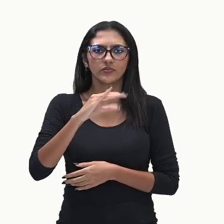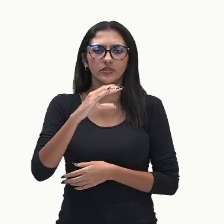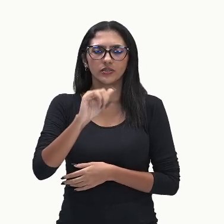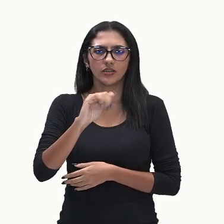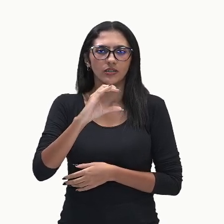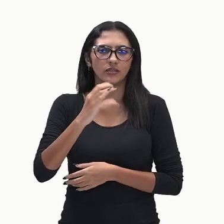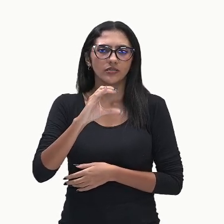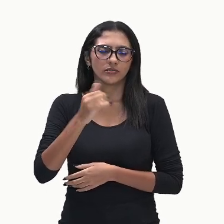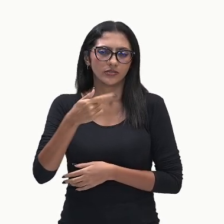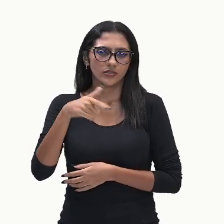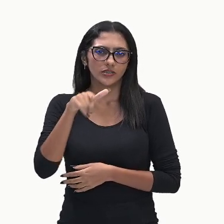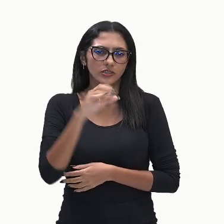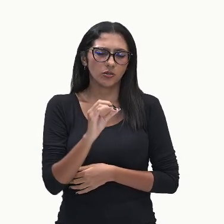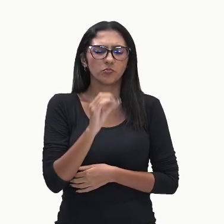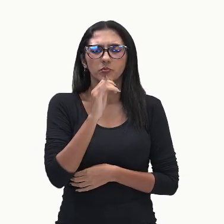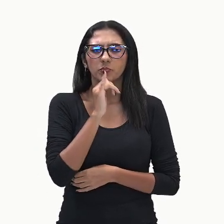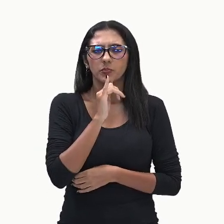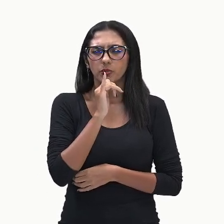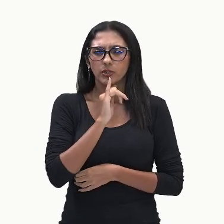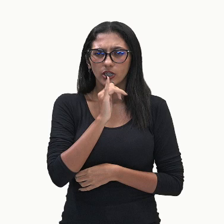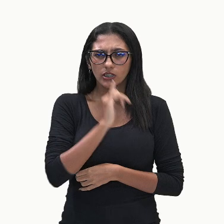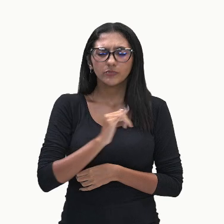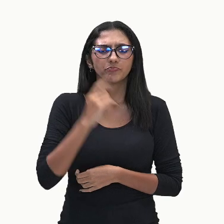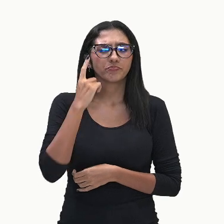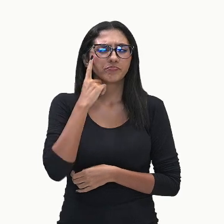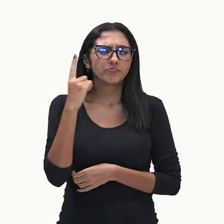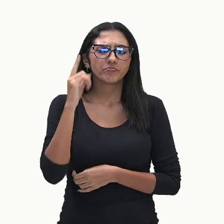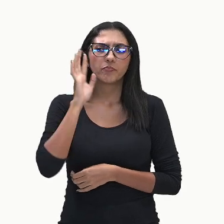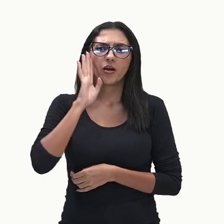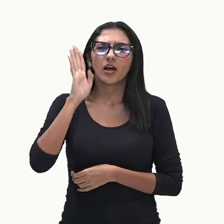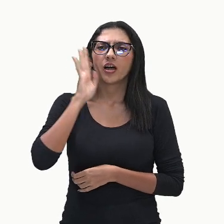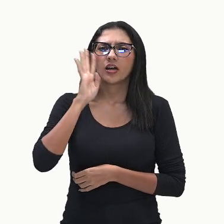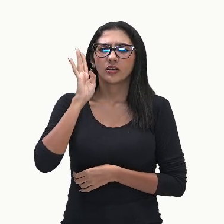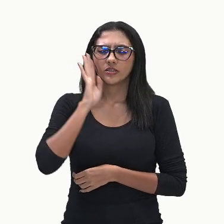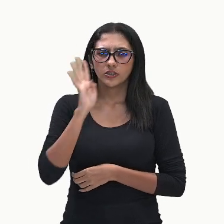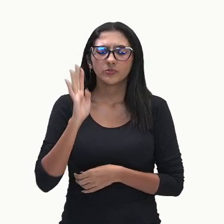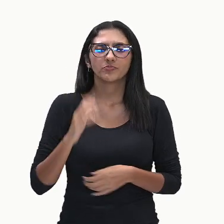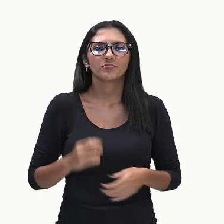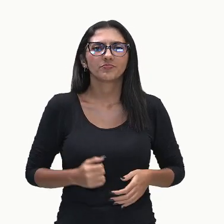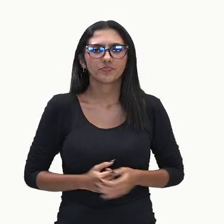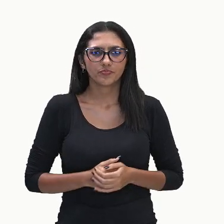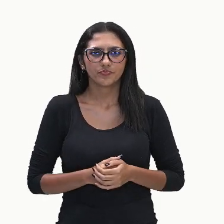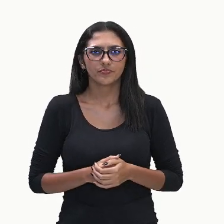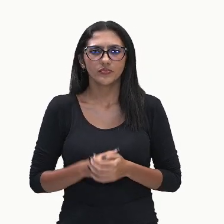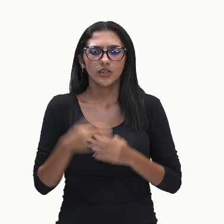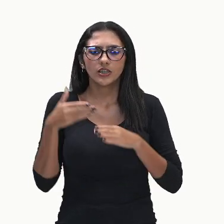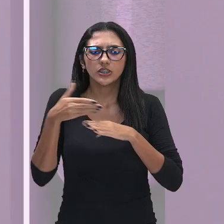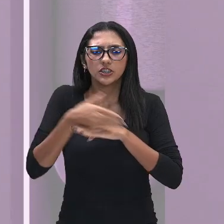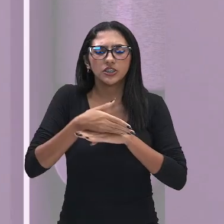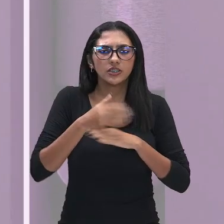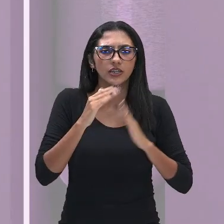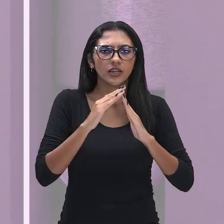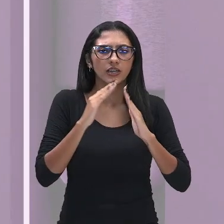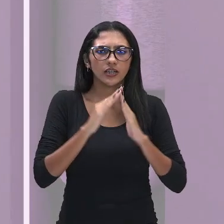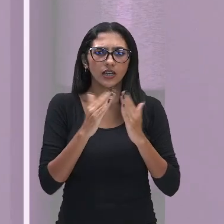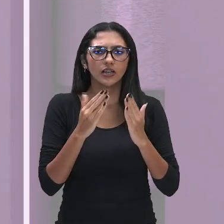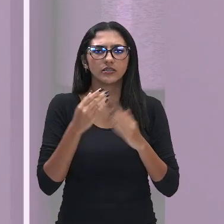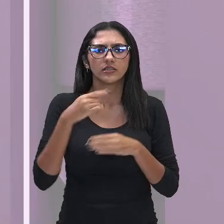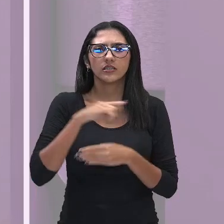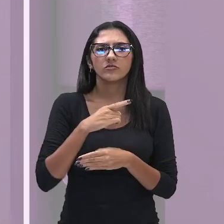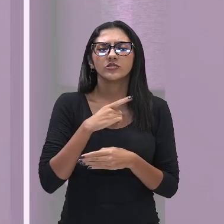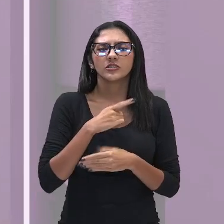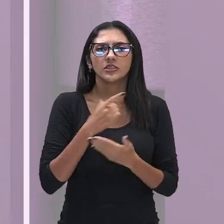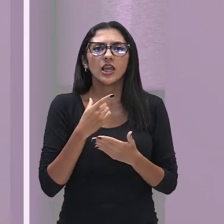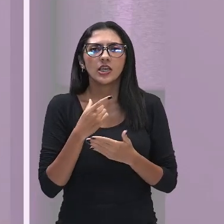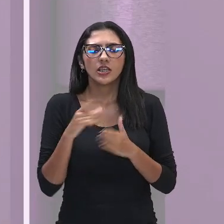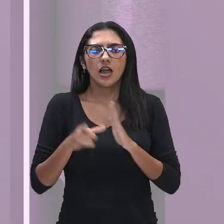qualquer. Vamos imaginar o seguinte. Vamos supor que você chega em casa e, de repente, você passou no mercadinho